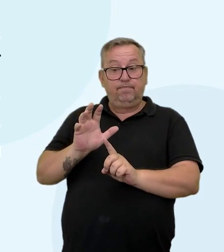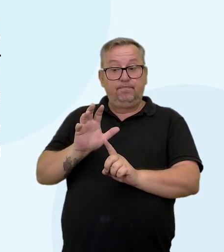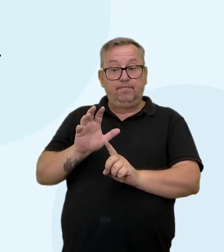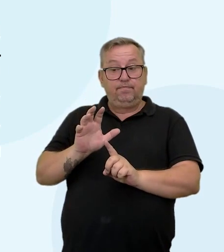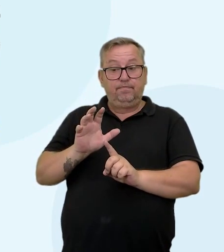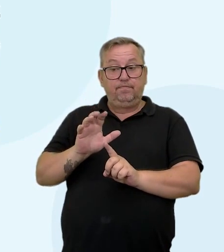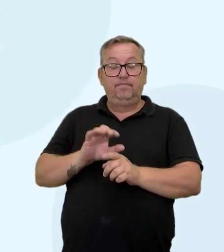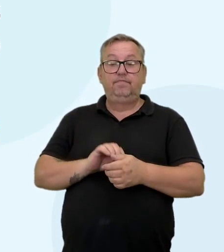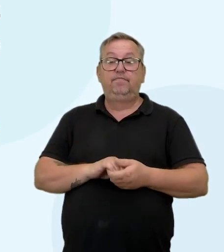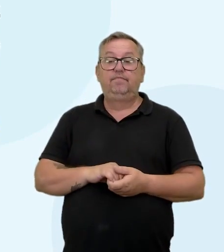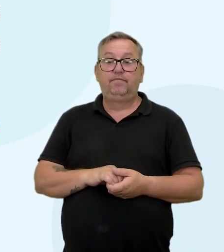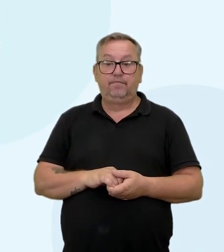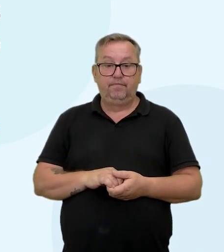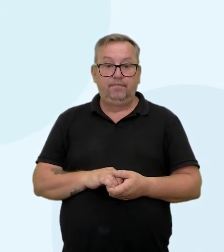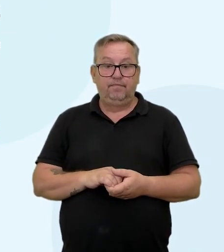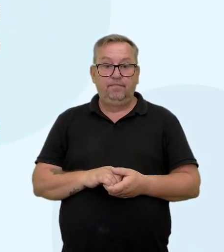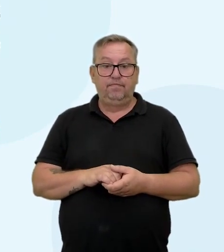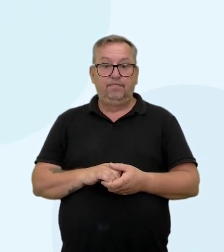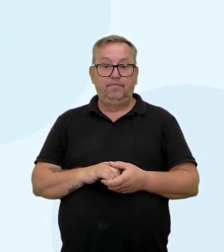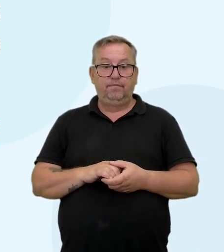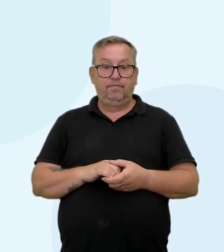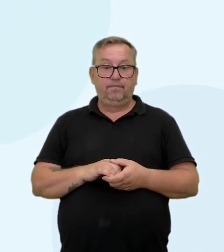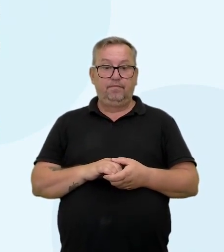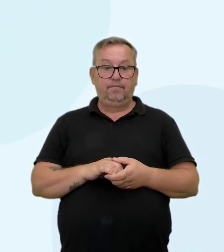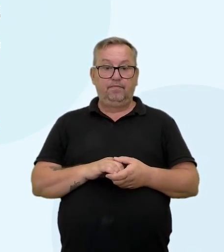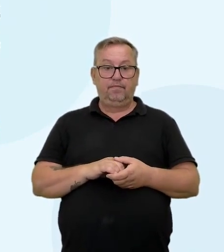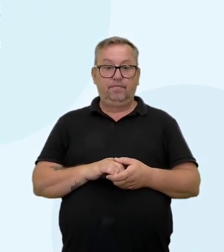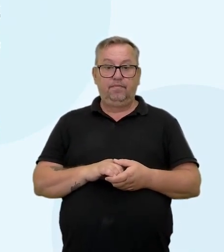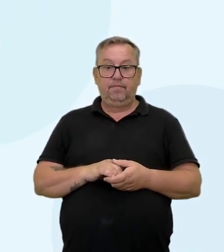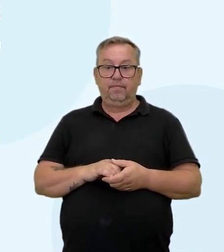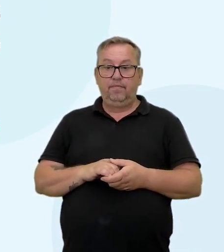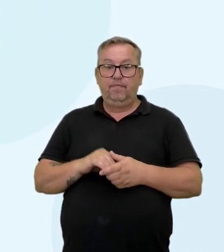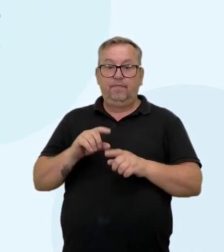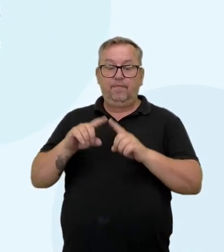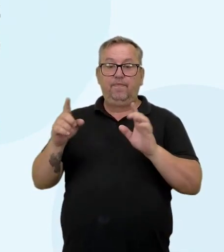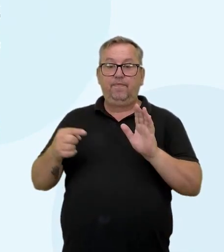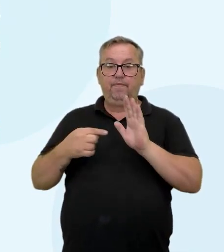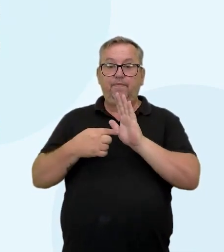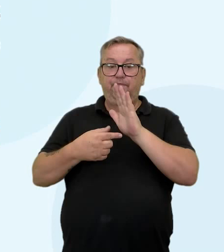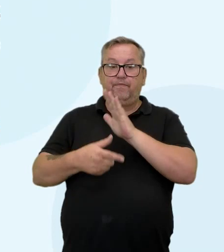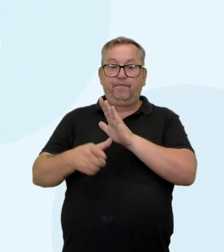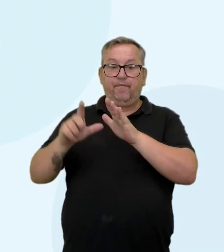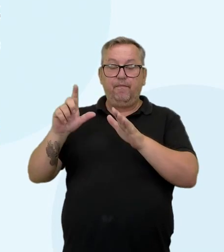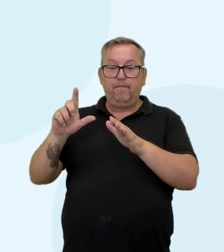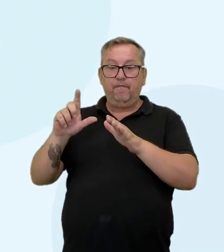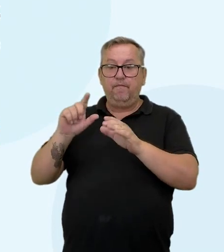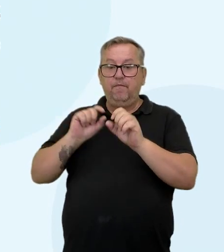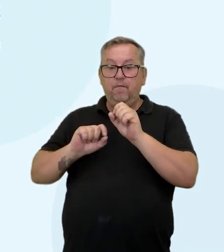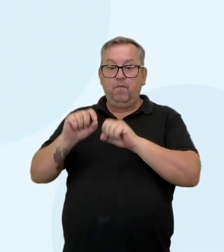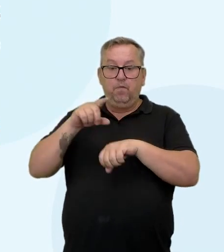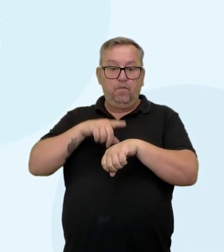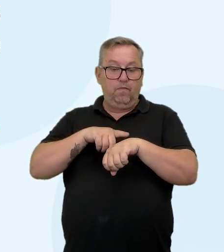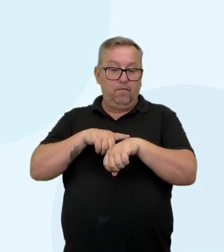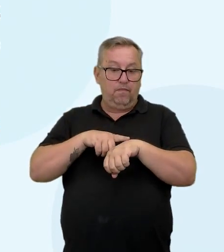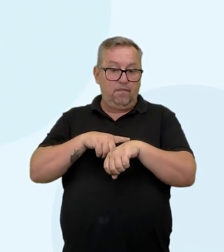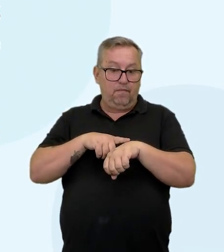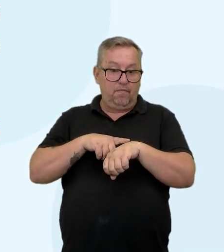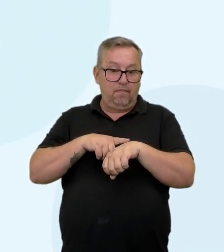para uma intervenção. Tá ok? E aí a gente vai mostrar antes da interação, falar quanto tempo a gente tem para a